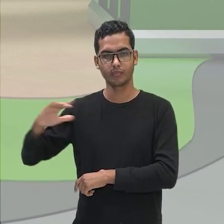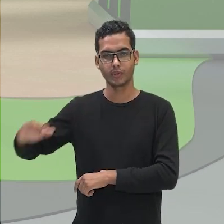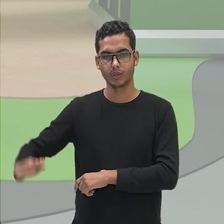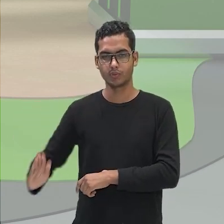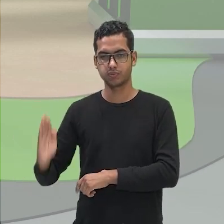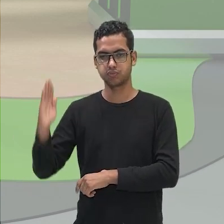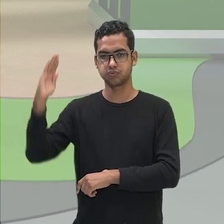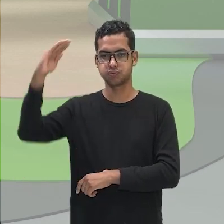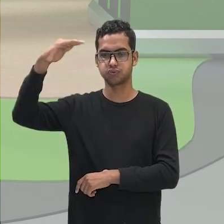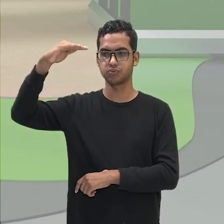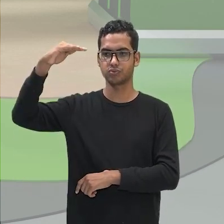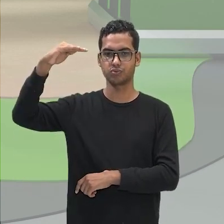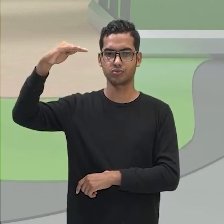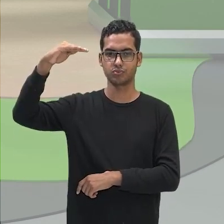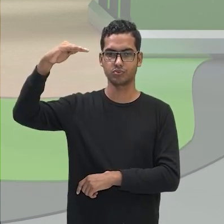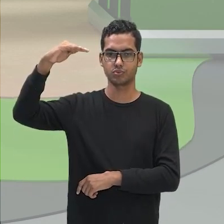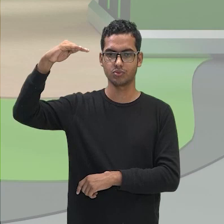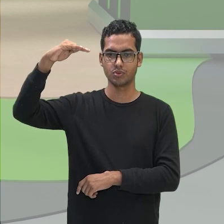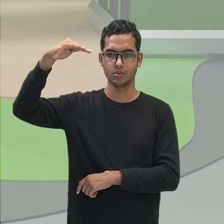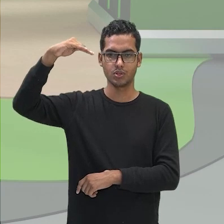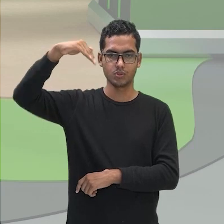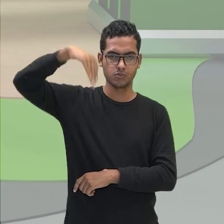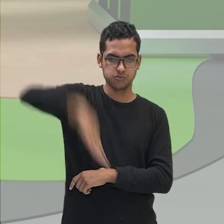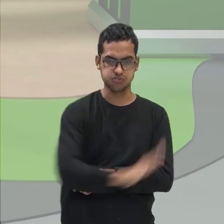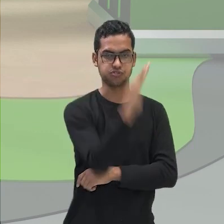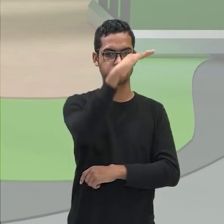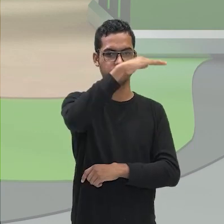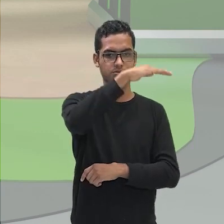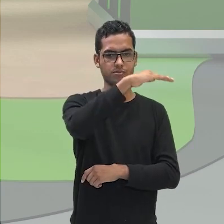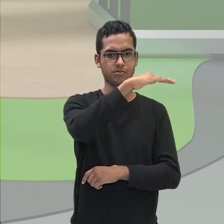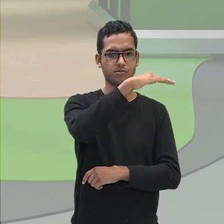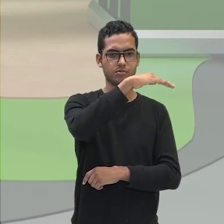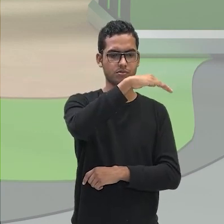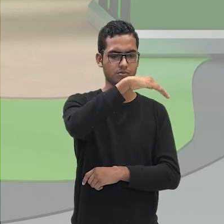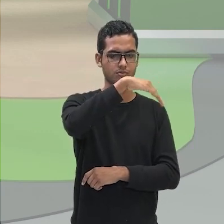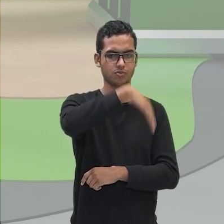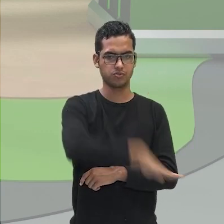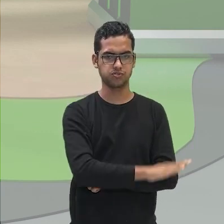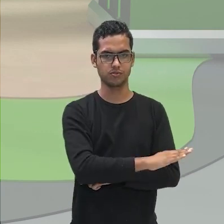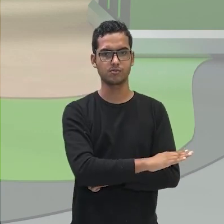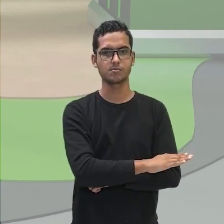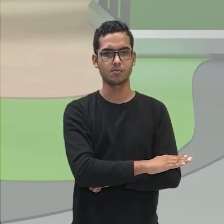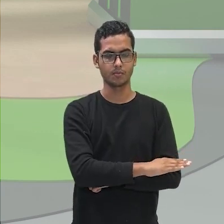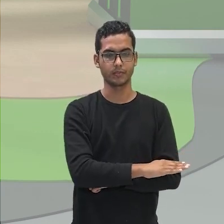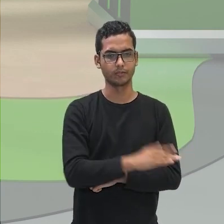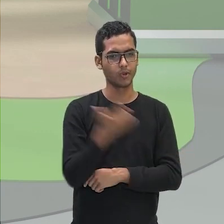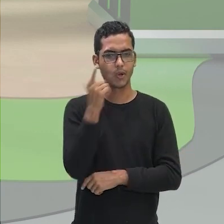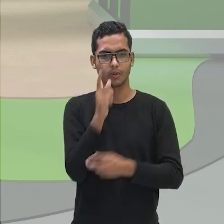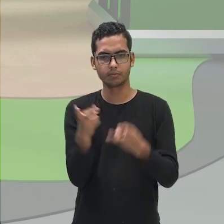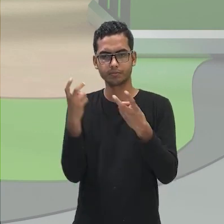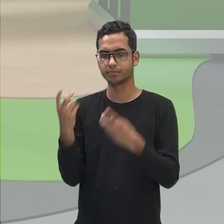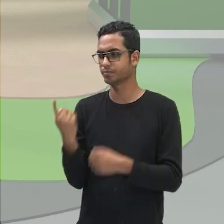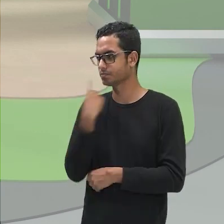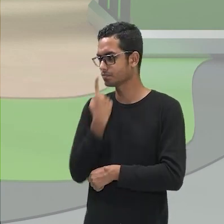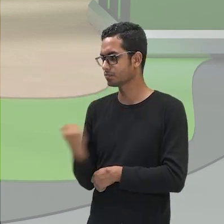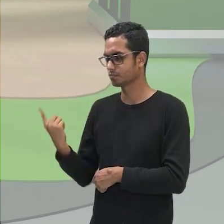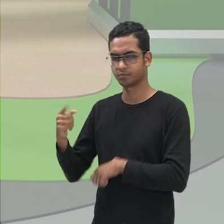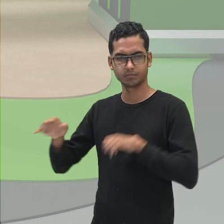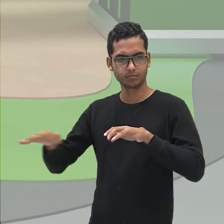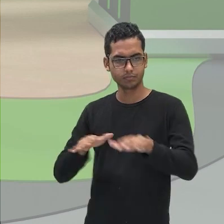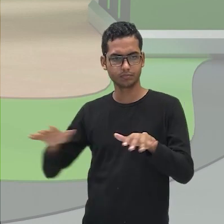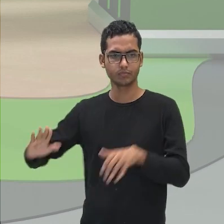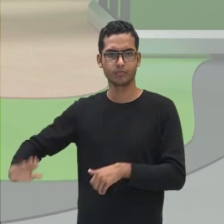mais alto, a sequência é ele cair, né? Ele continuar esse movimento. Então, quando a gente está vendo ali o movimento, ele se transforma, né, em